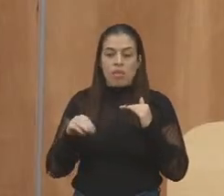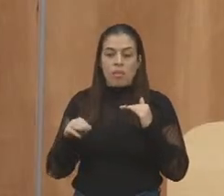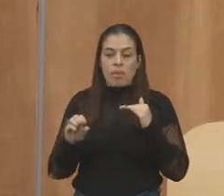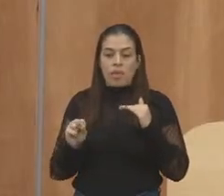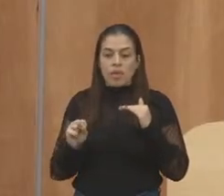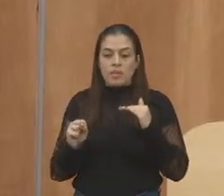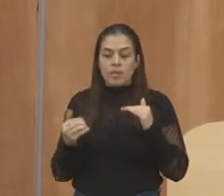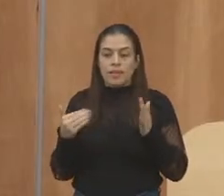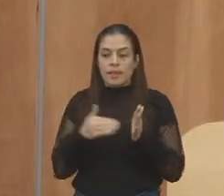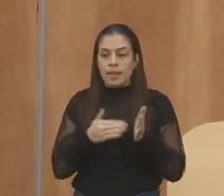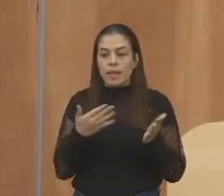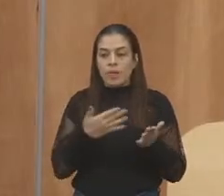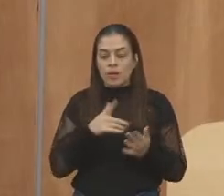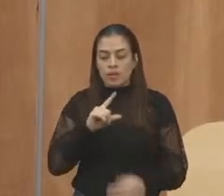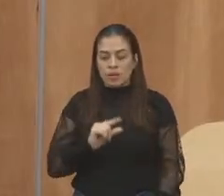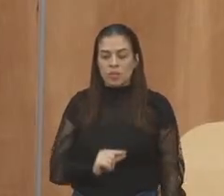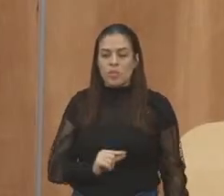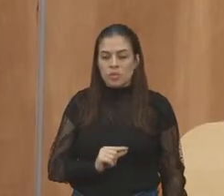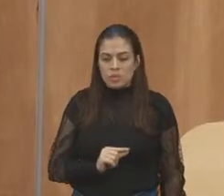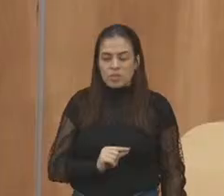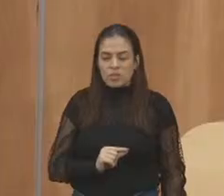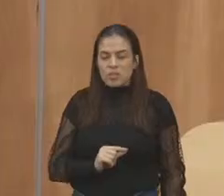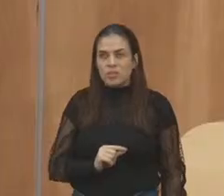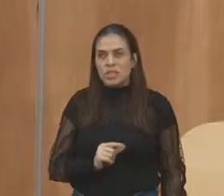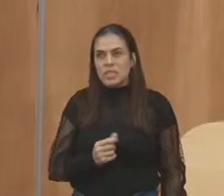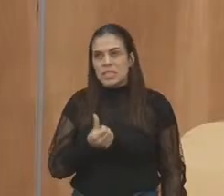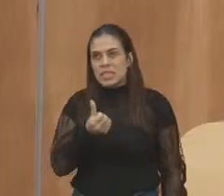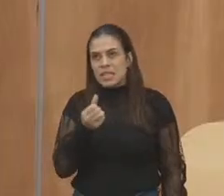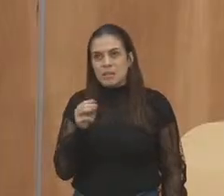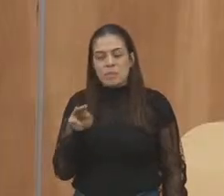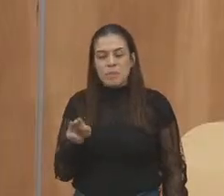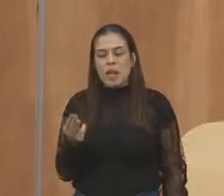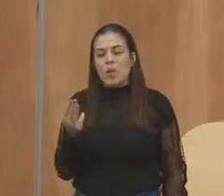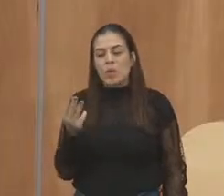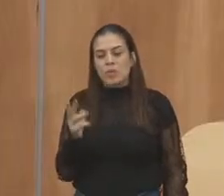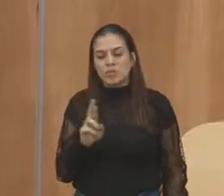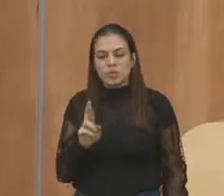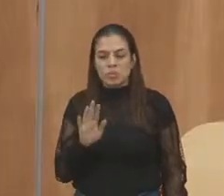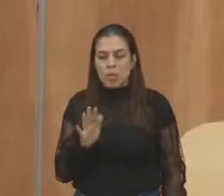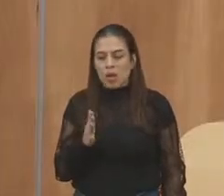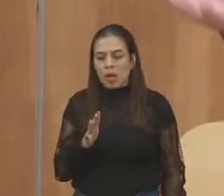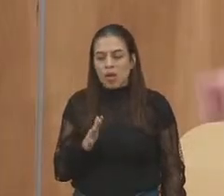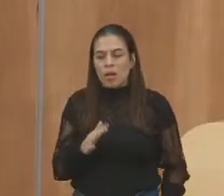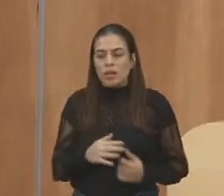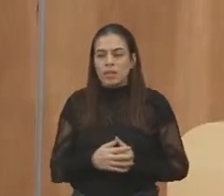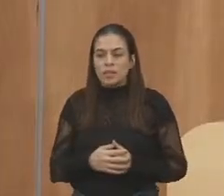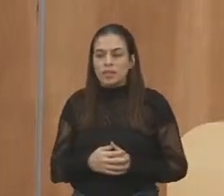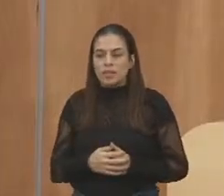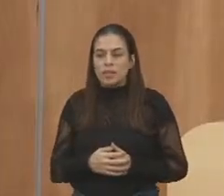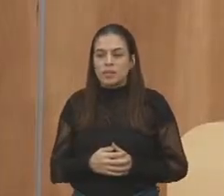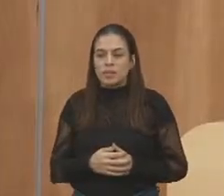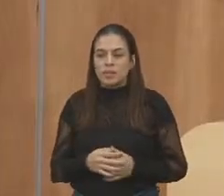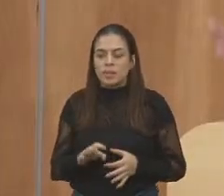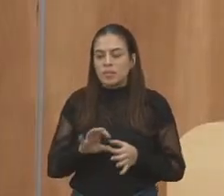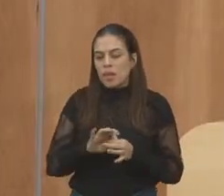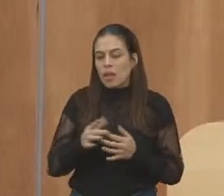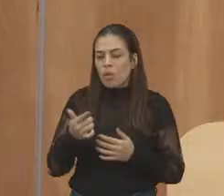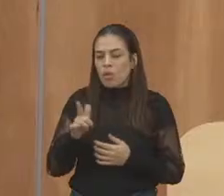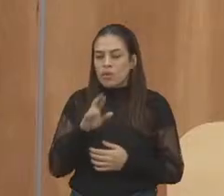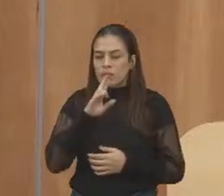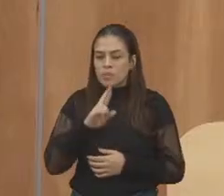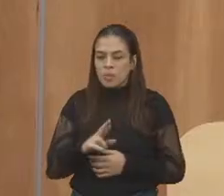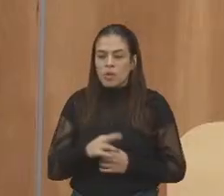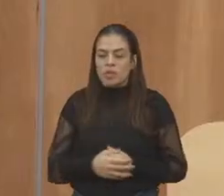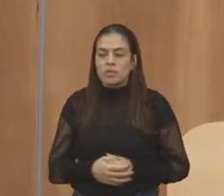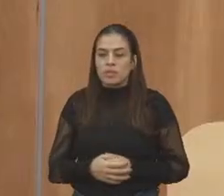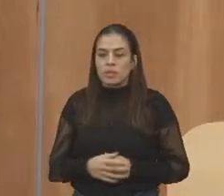até agora, a gente teve um déficit de arrecadação em torno de 6 milhões, até fazendo um gancho com a outra resposta que eu dei,